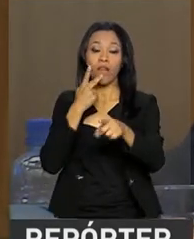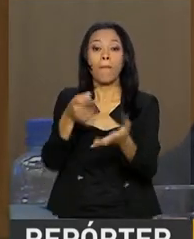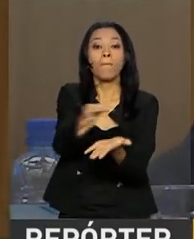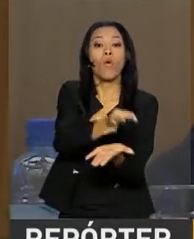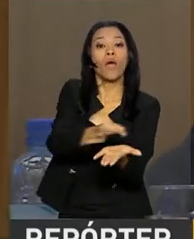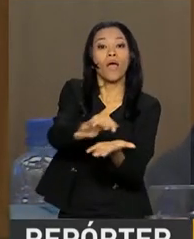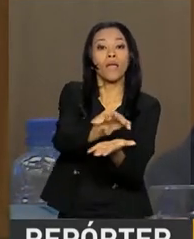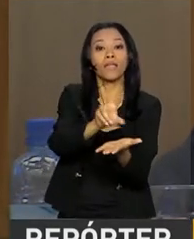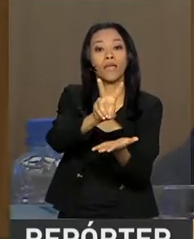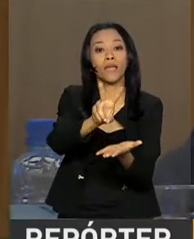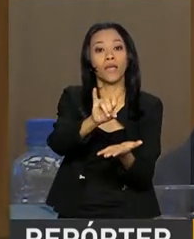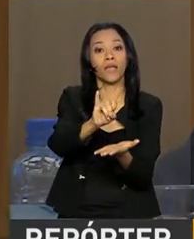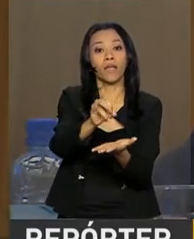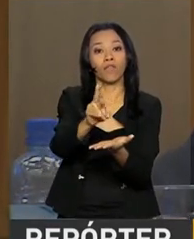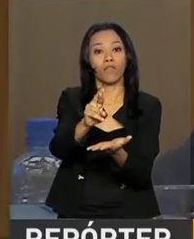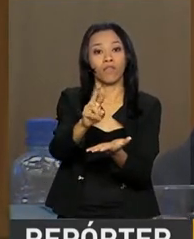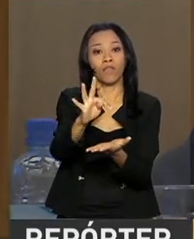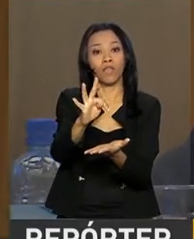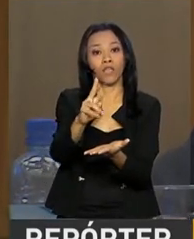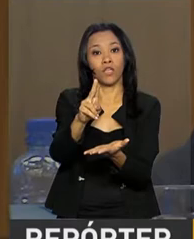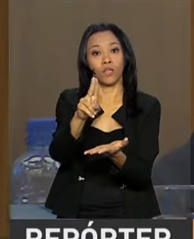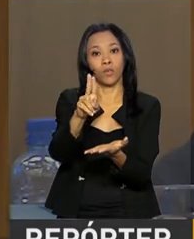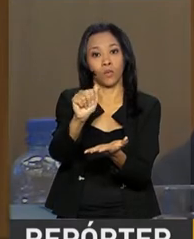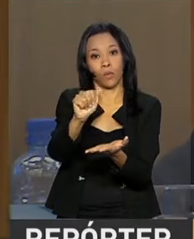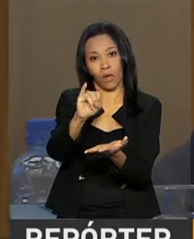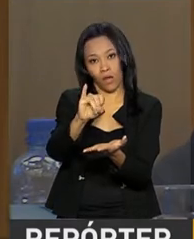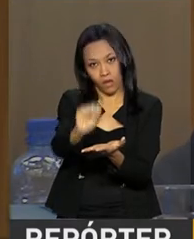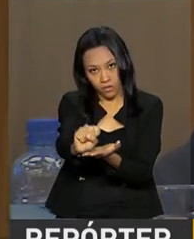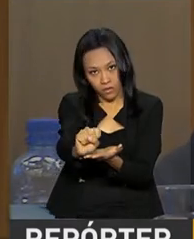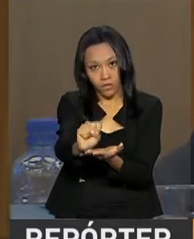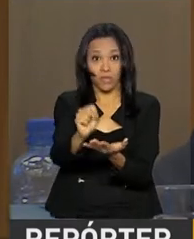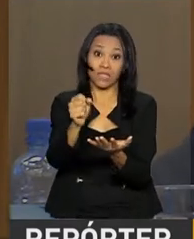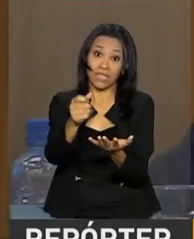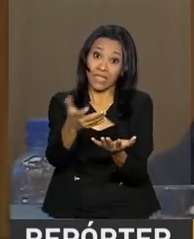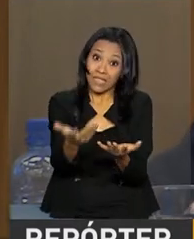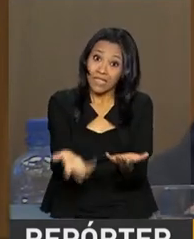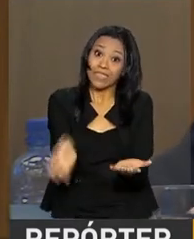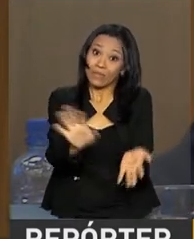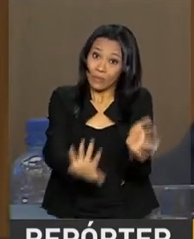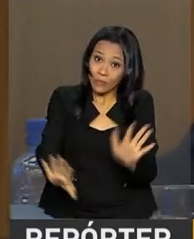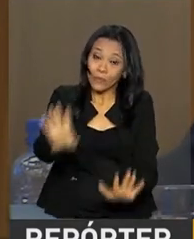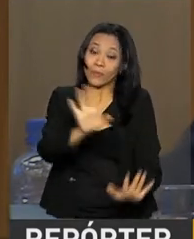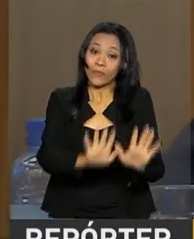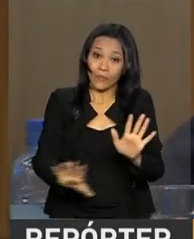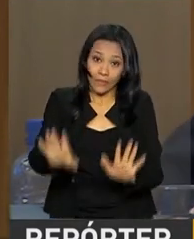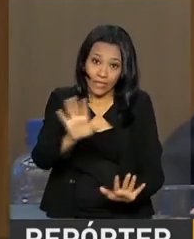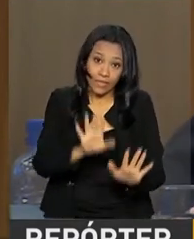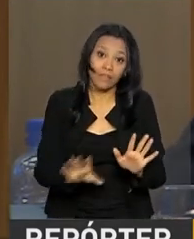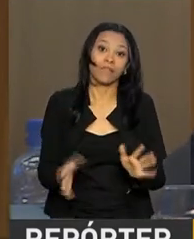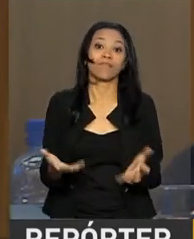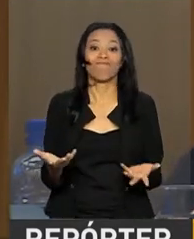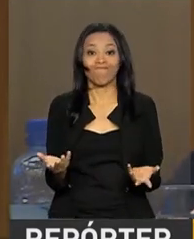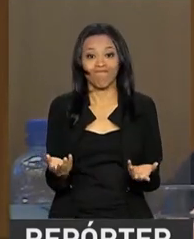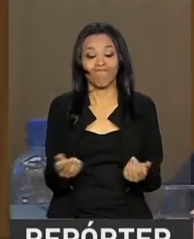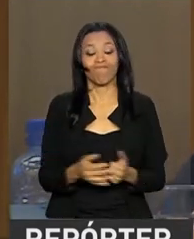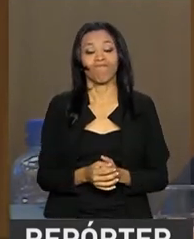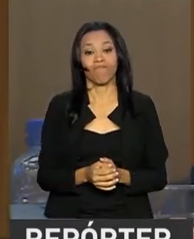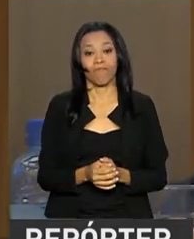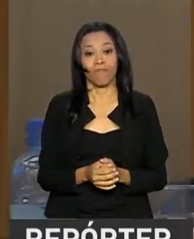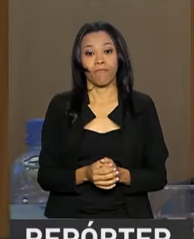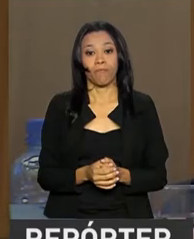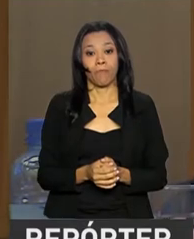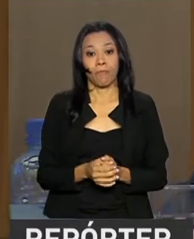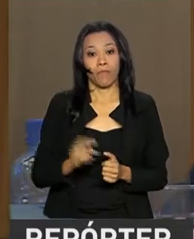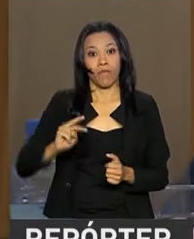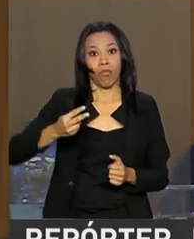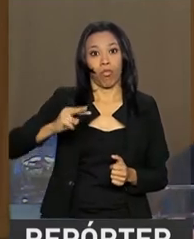do jeito que elas estão hoje, com essa subida vertiginosa, onde não há lastro, não